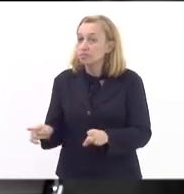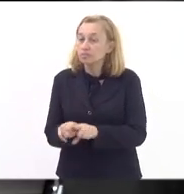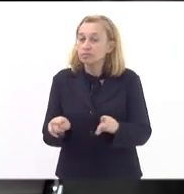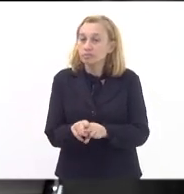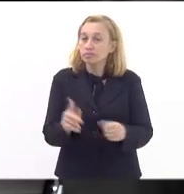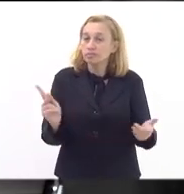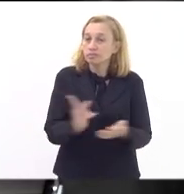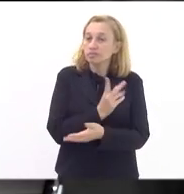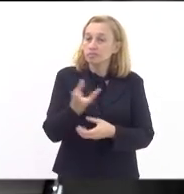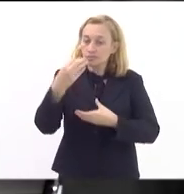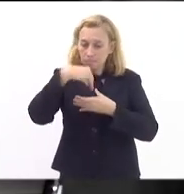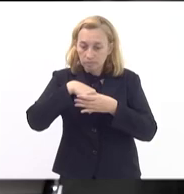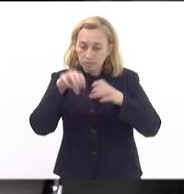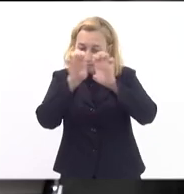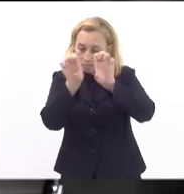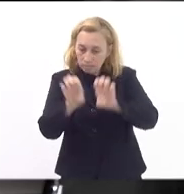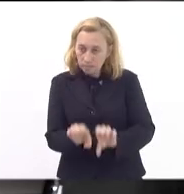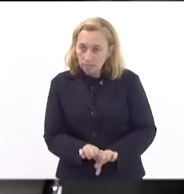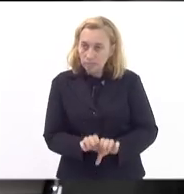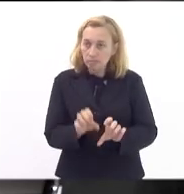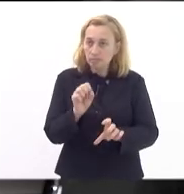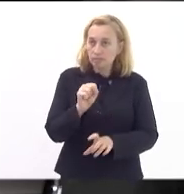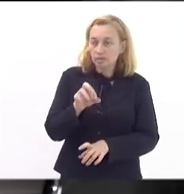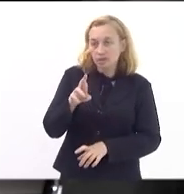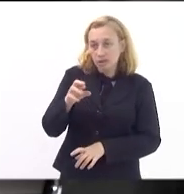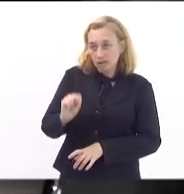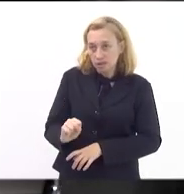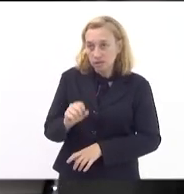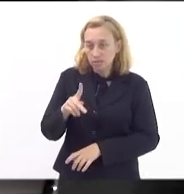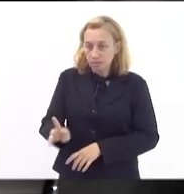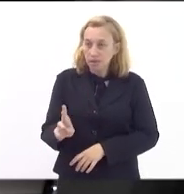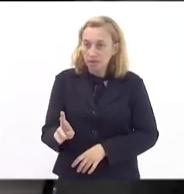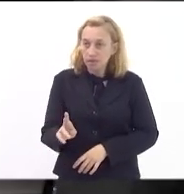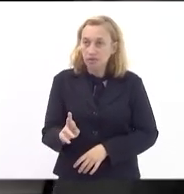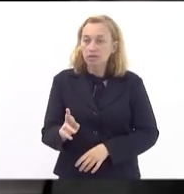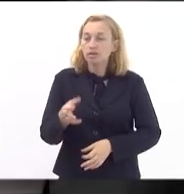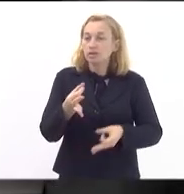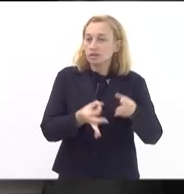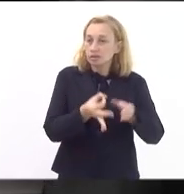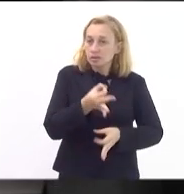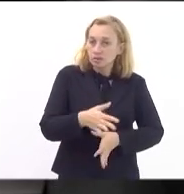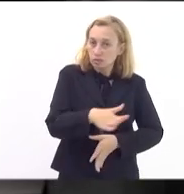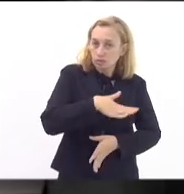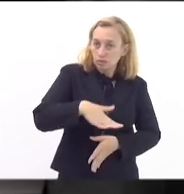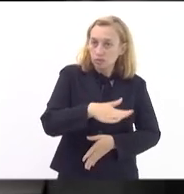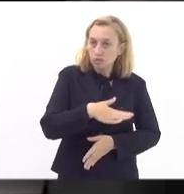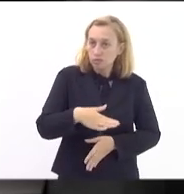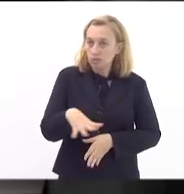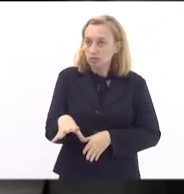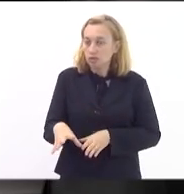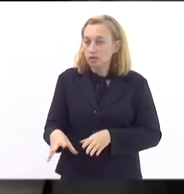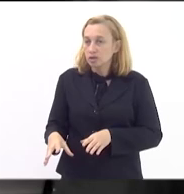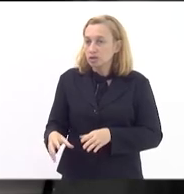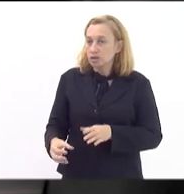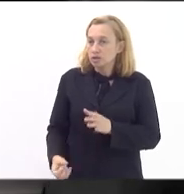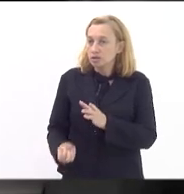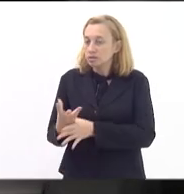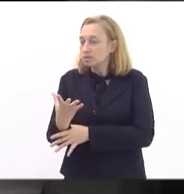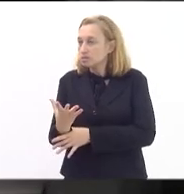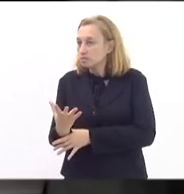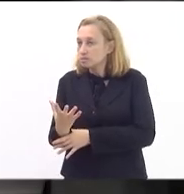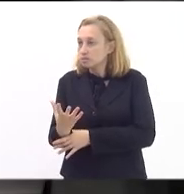houve foi dentro da estrutura da cettrans né dentro do seu corpo jurídico é a população é